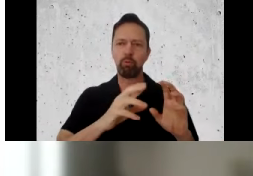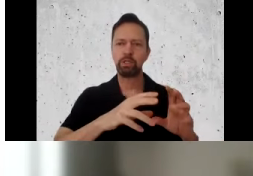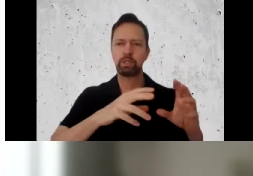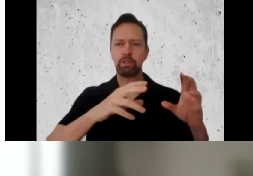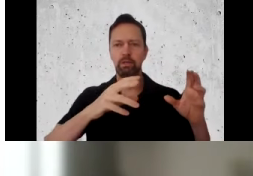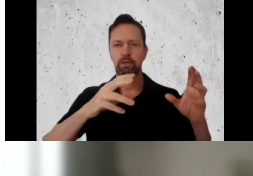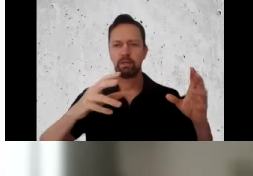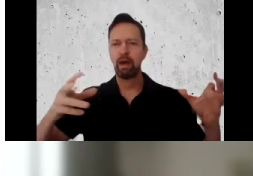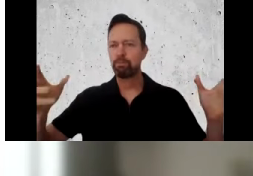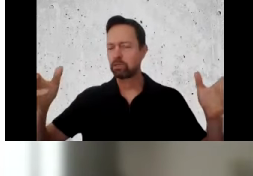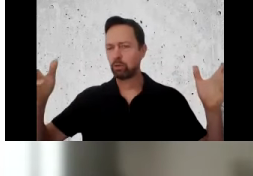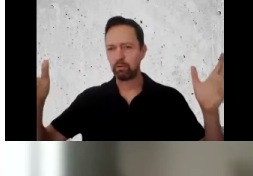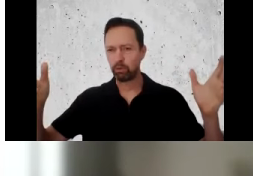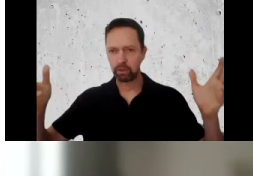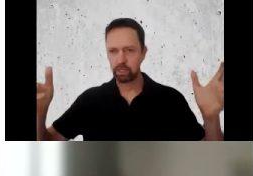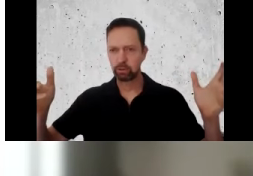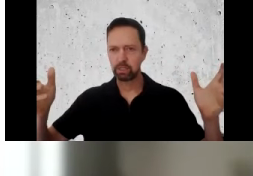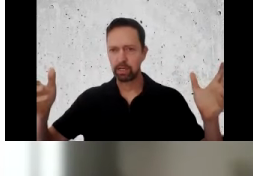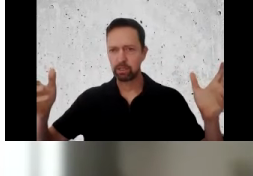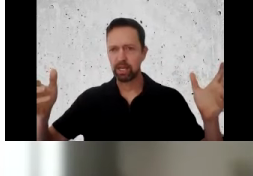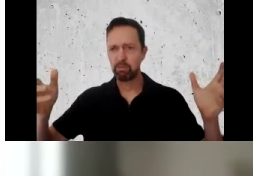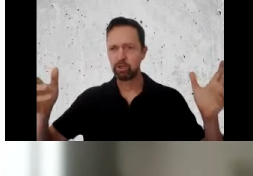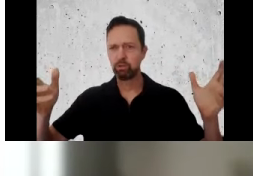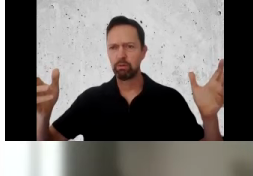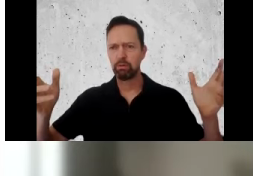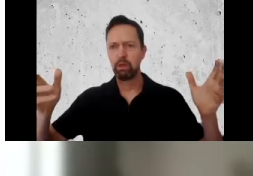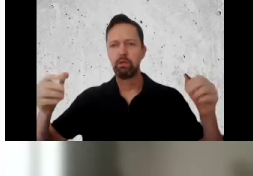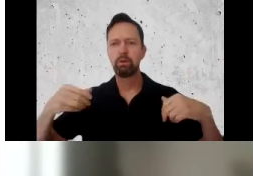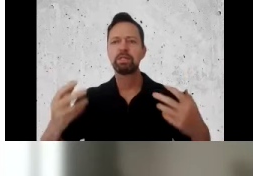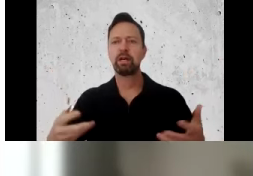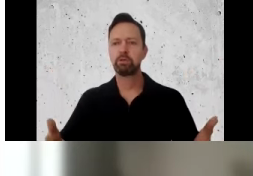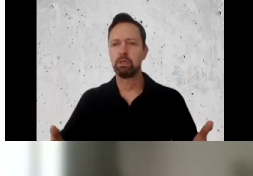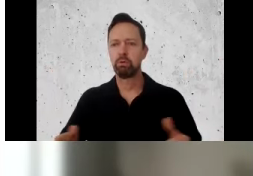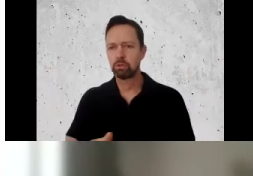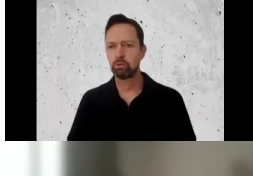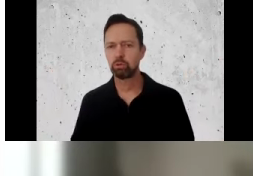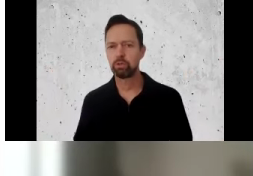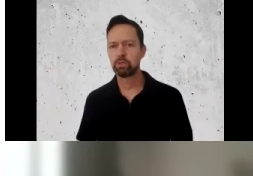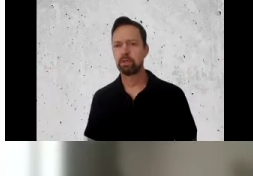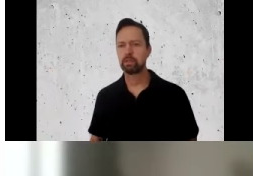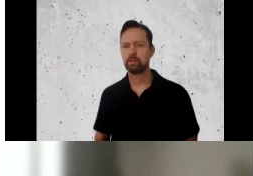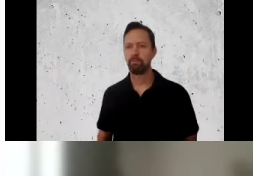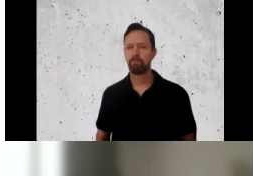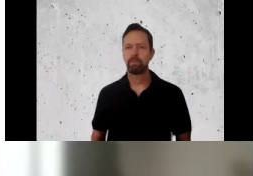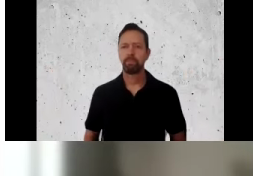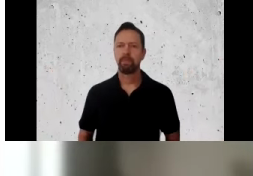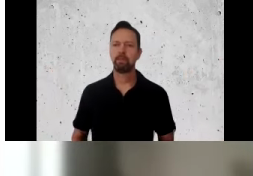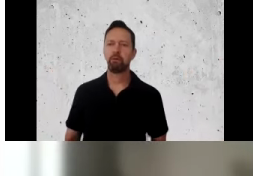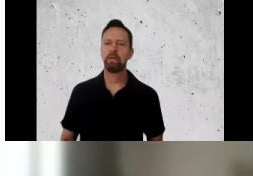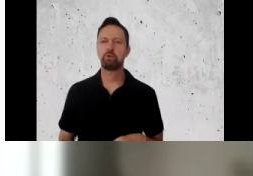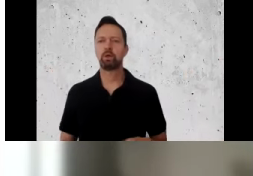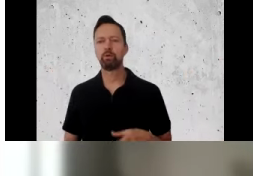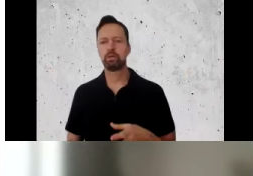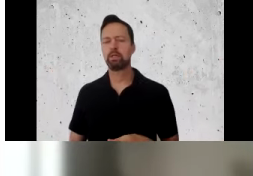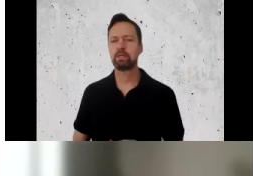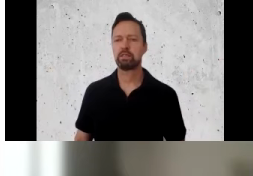aquele rich tapestry of organizational designs emergindo, e o que está causando isso são os custos de transação. Então,